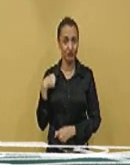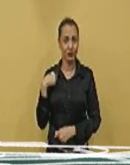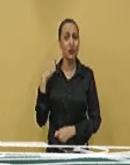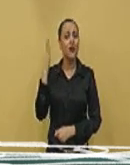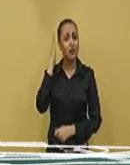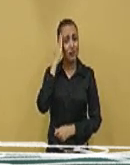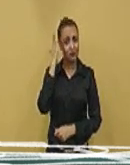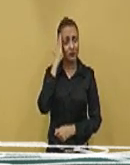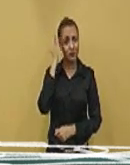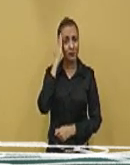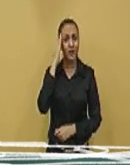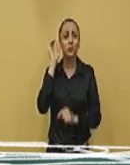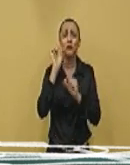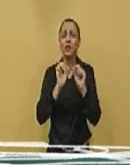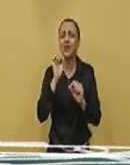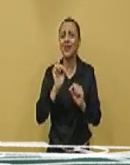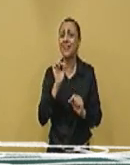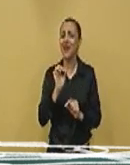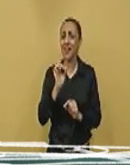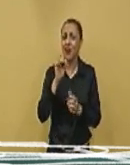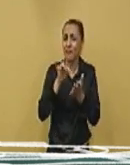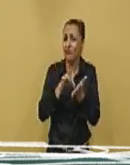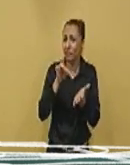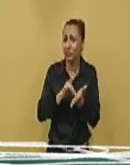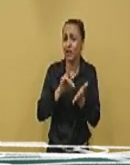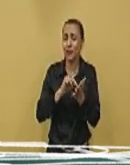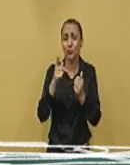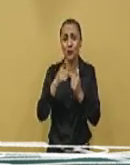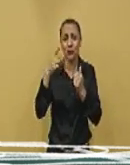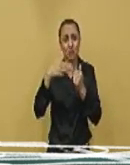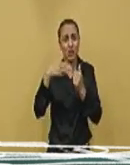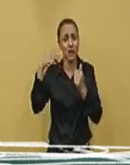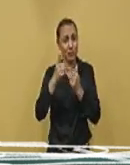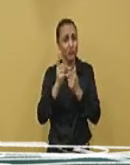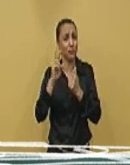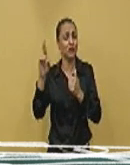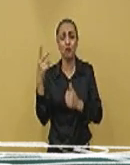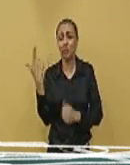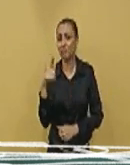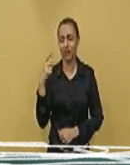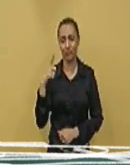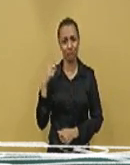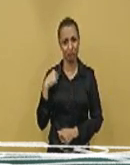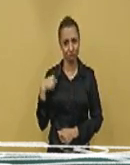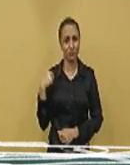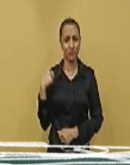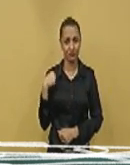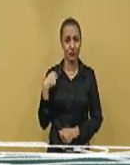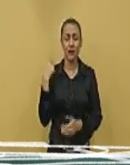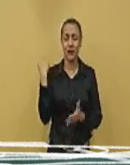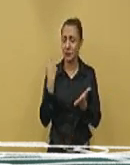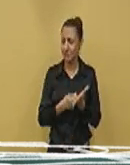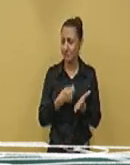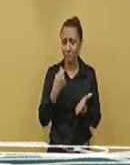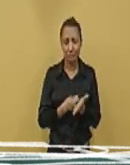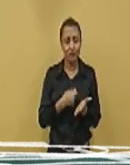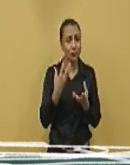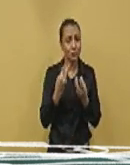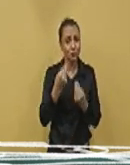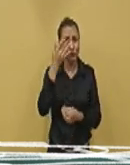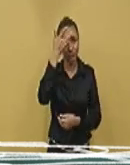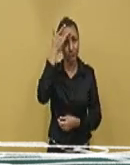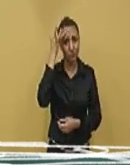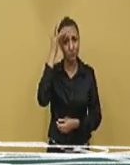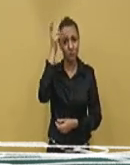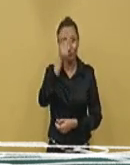que é fazer uma pós-graduação, um mestrado e doutorado sem bolsa, né? Isso exige muito da pessoa. Da minha parte,